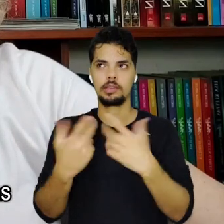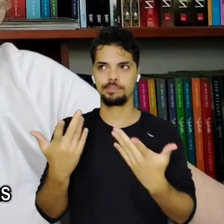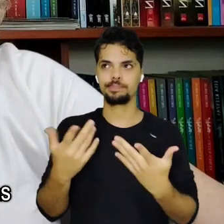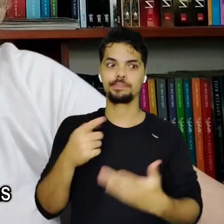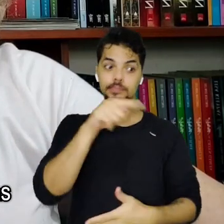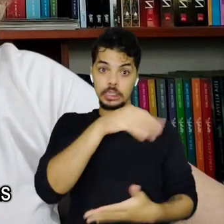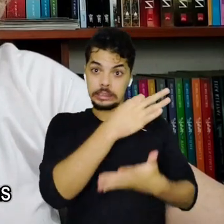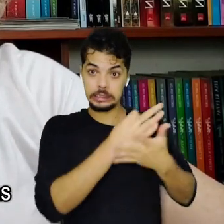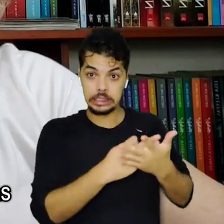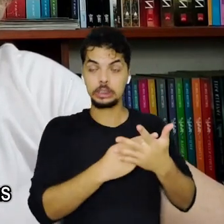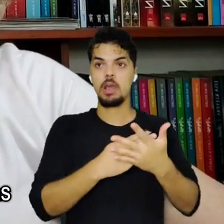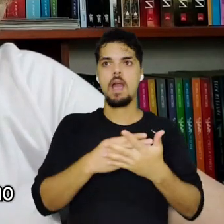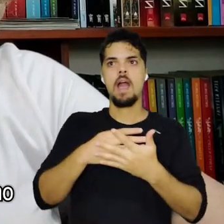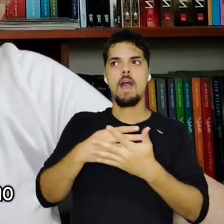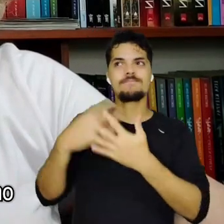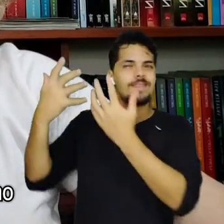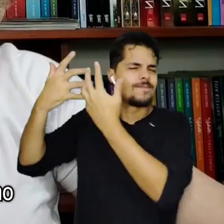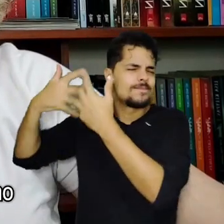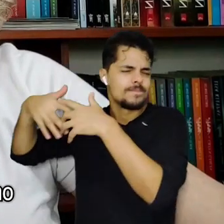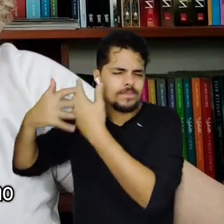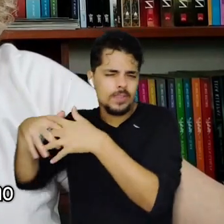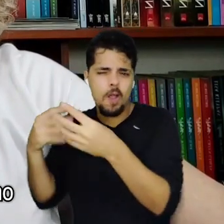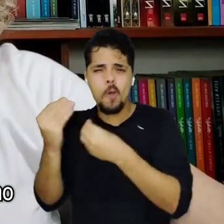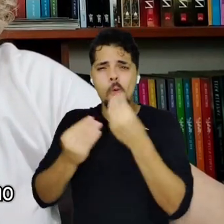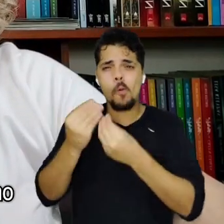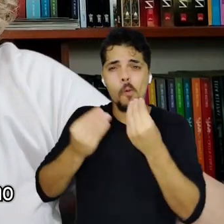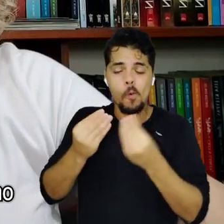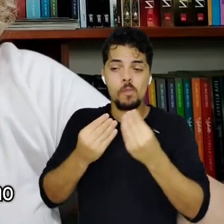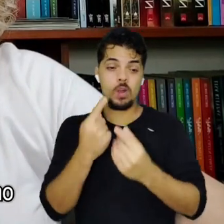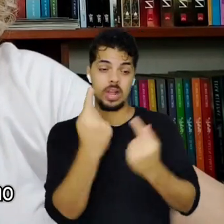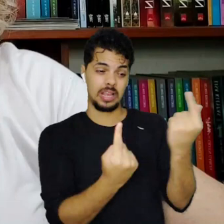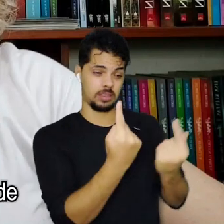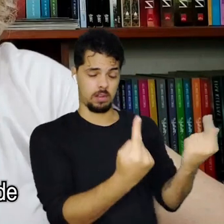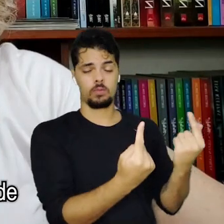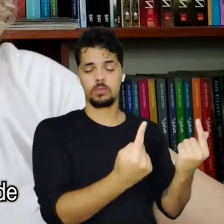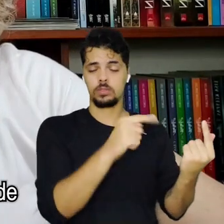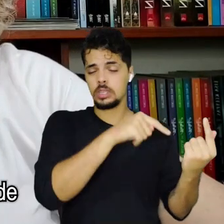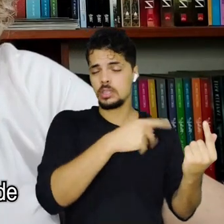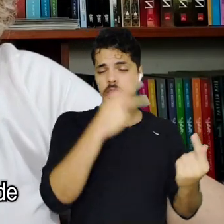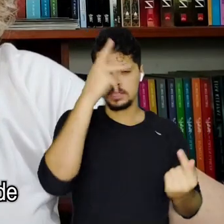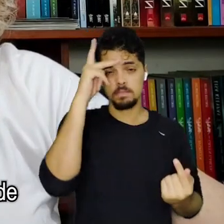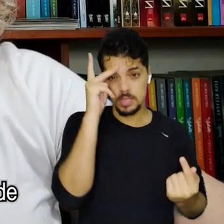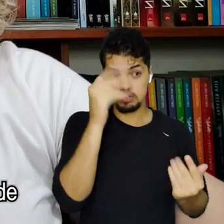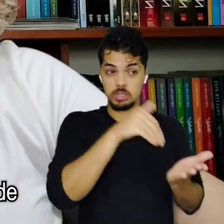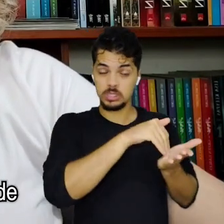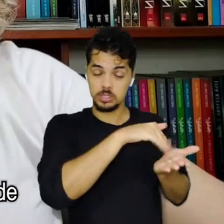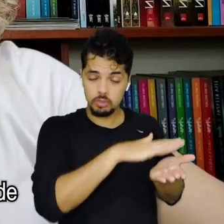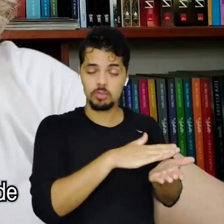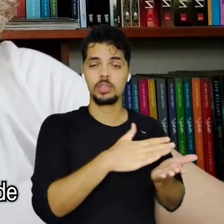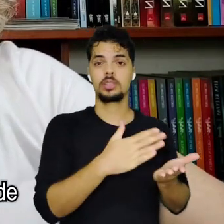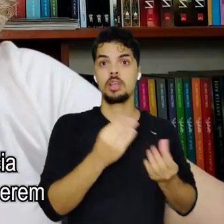um exercício de contextualizar as experiências dos sujeitos e nos identificar como parte do processo histórico.